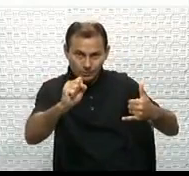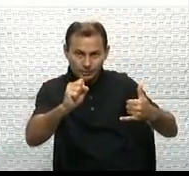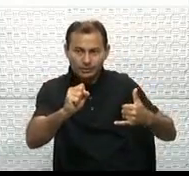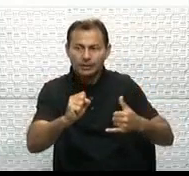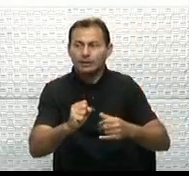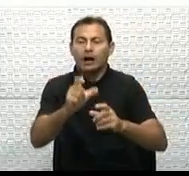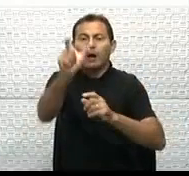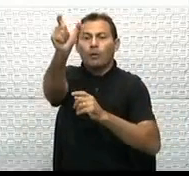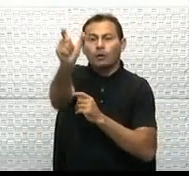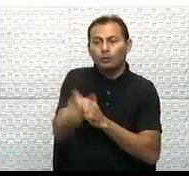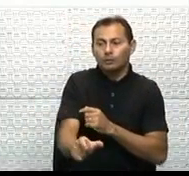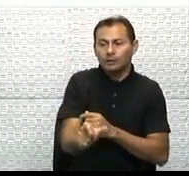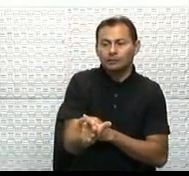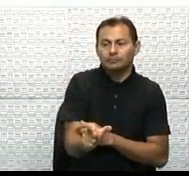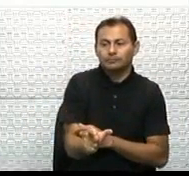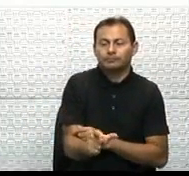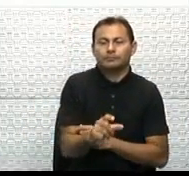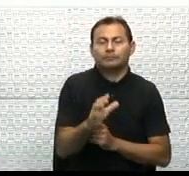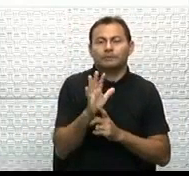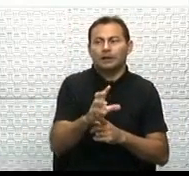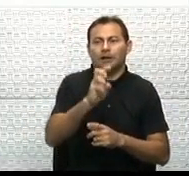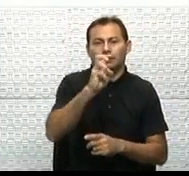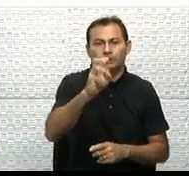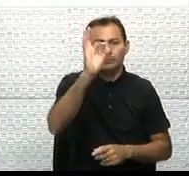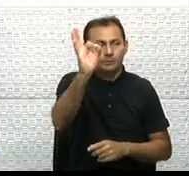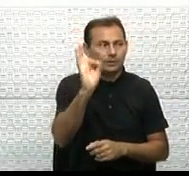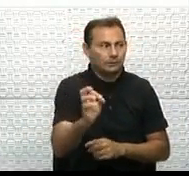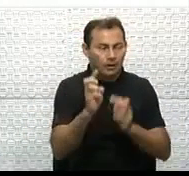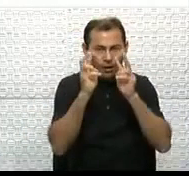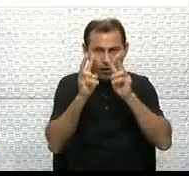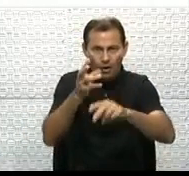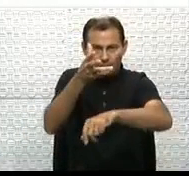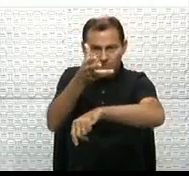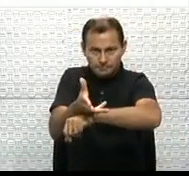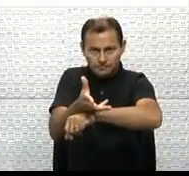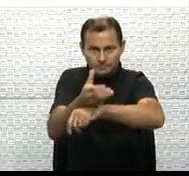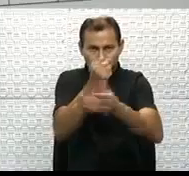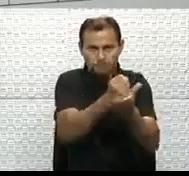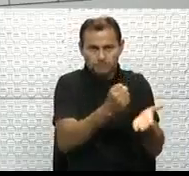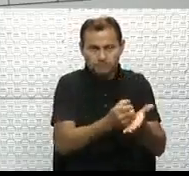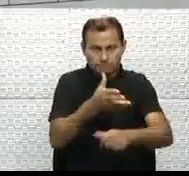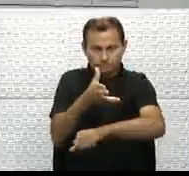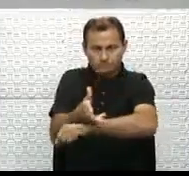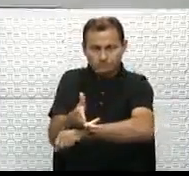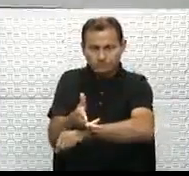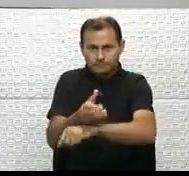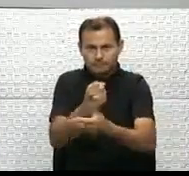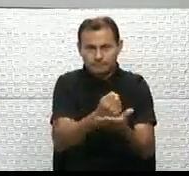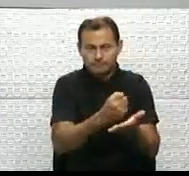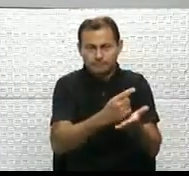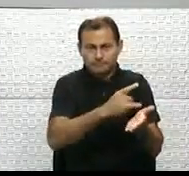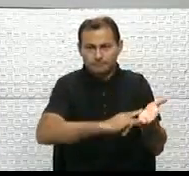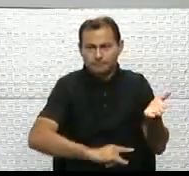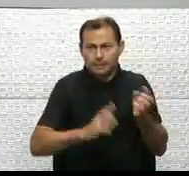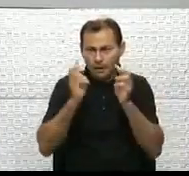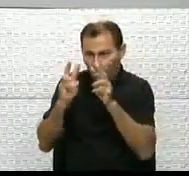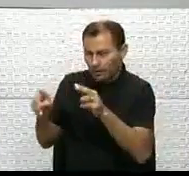e a coluna referente ao 5%, acompanhe comigo na câmera de documentos.